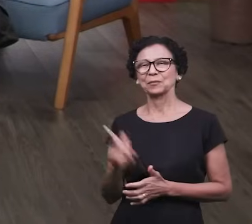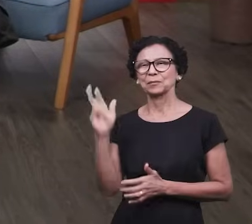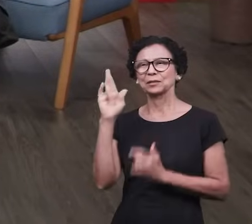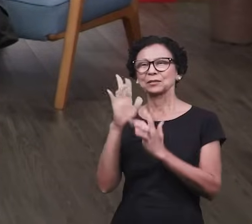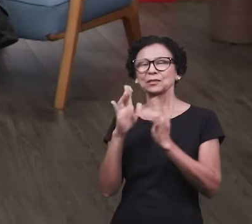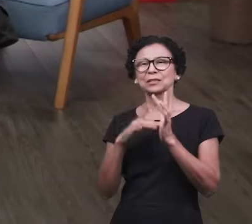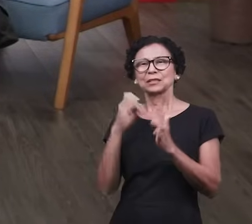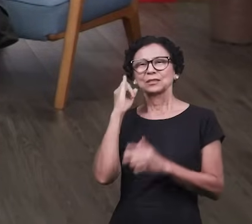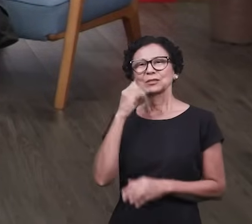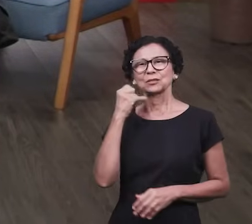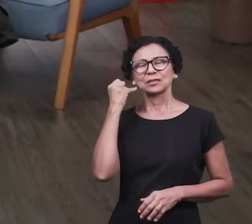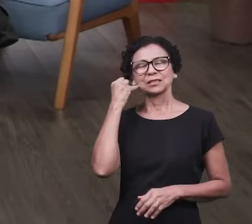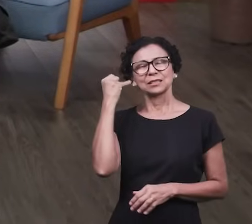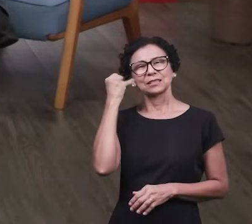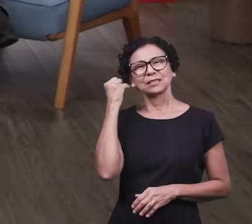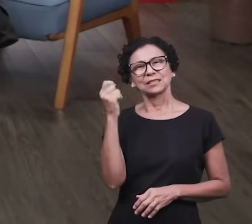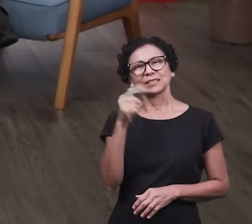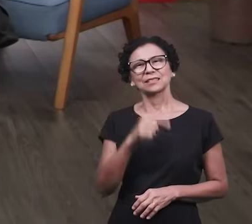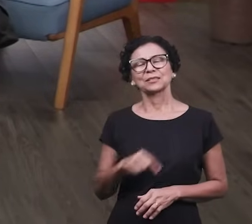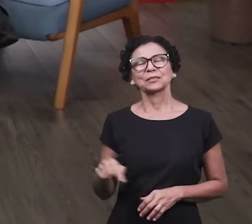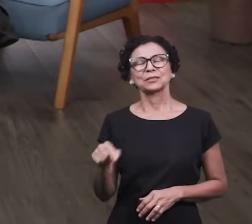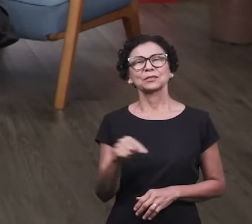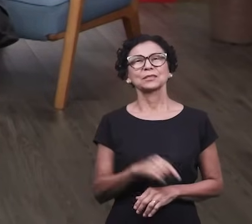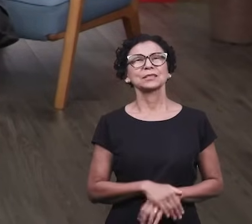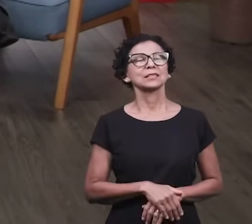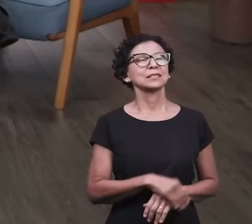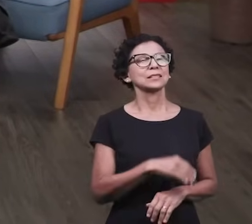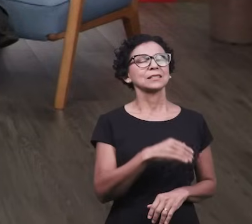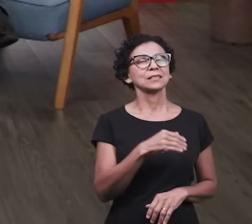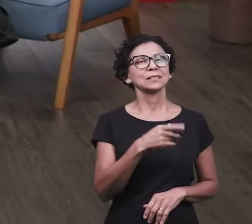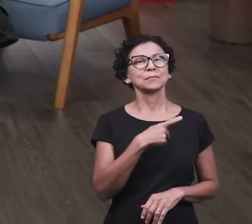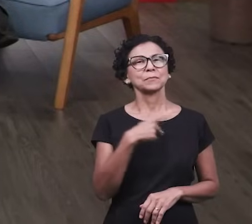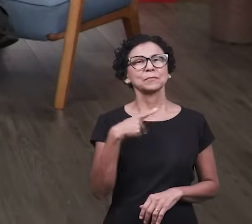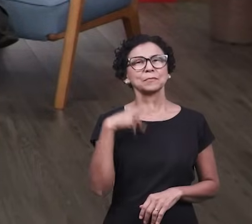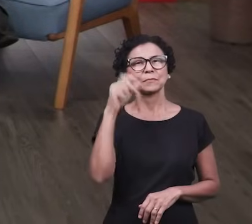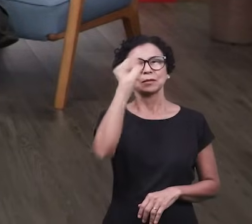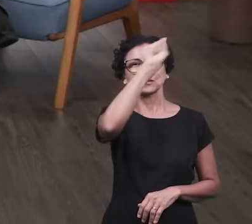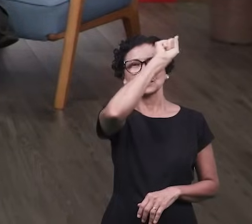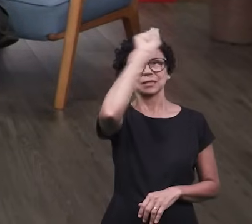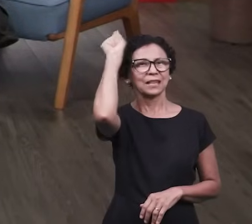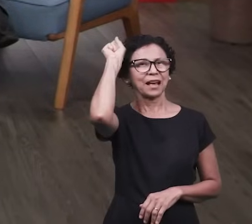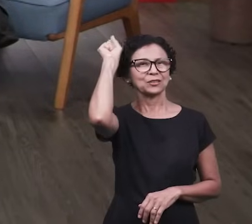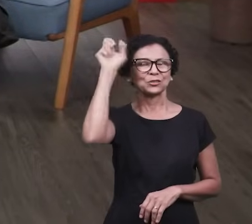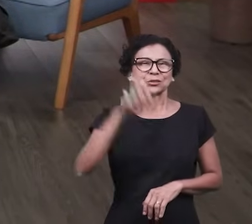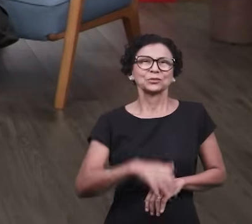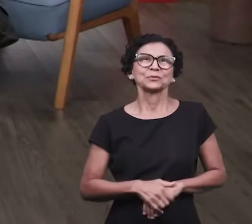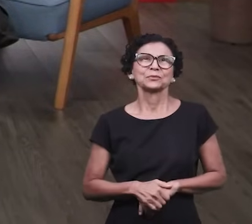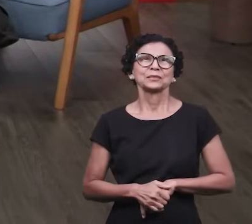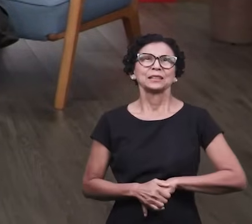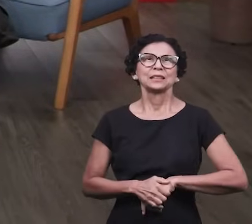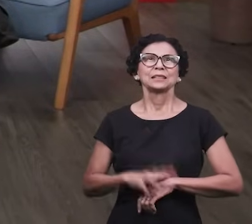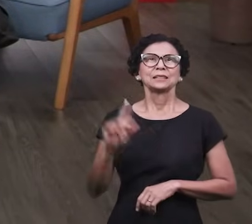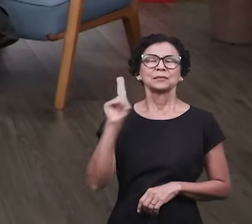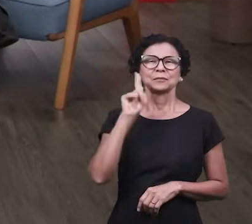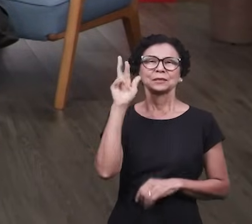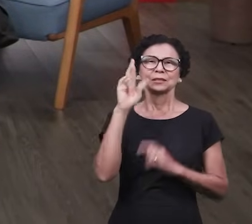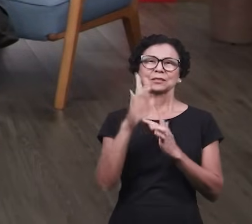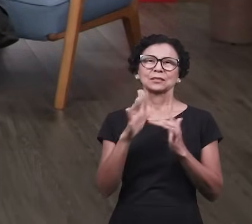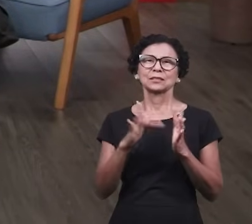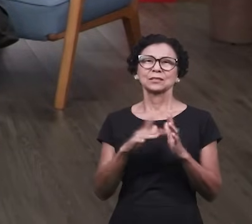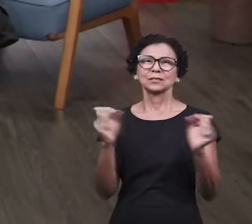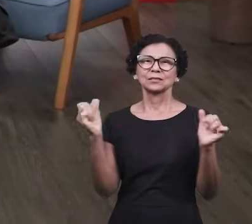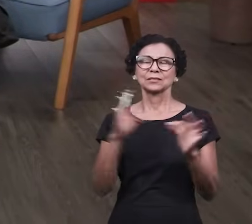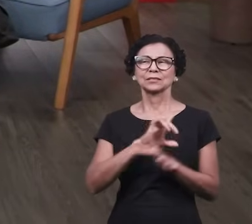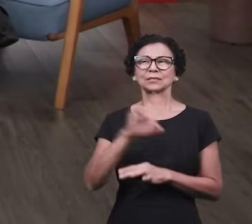do Senhor Sérgio, Pai do Senhor a todos queridos. Glória a Deus. Sérgio Souza, pastor Sérgio, Pai do Senhor, seja bem-vindo. Amém, glória a Deus, Josias,